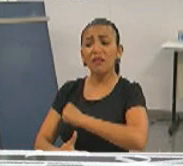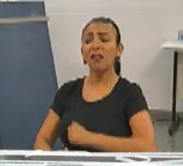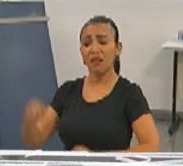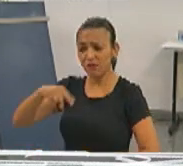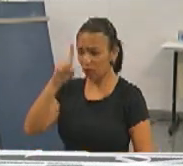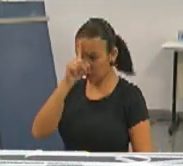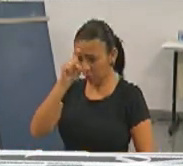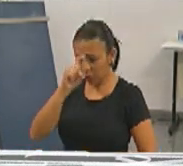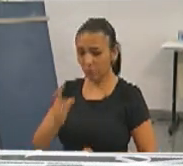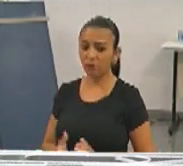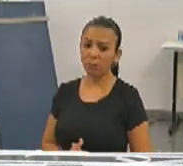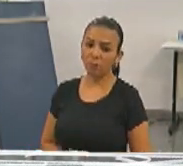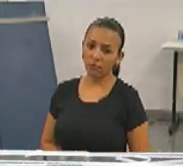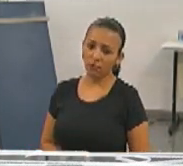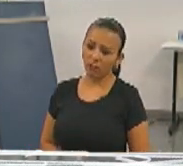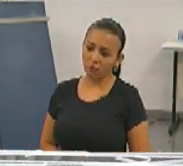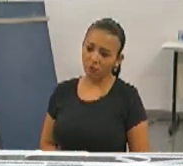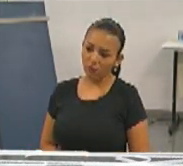COUNE.